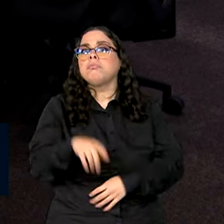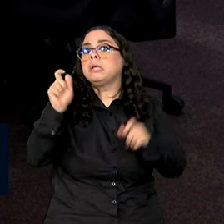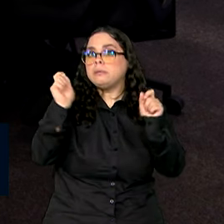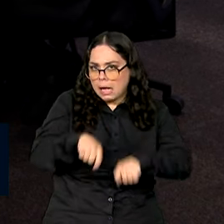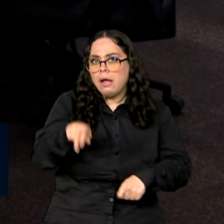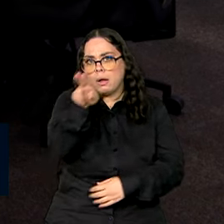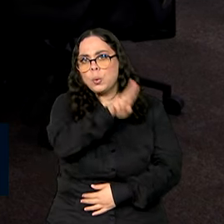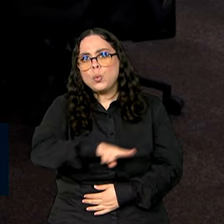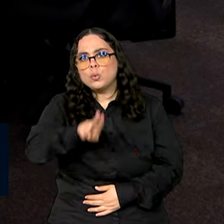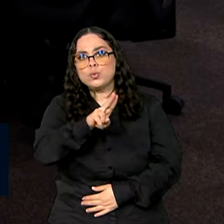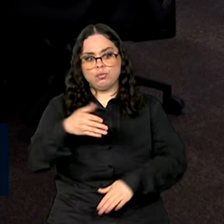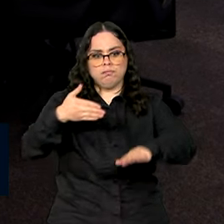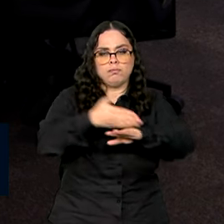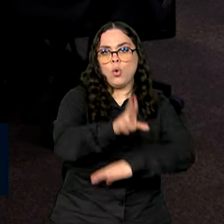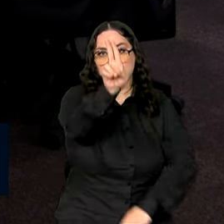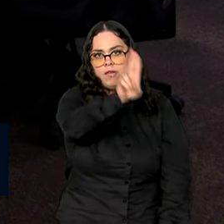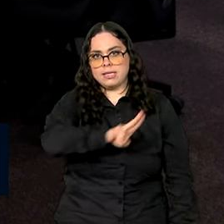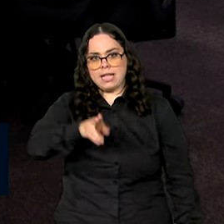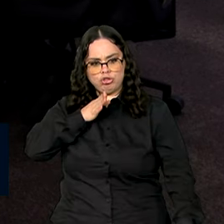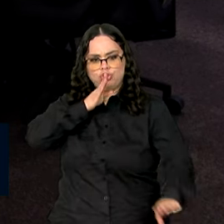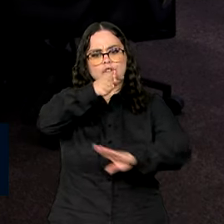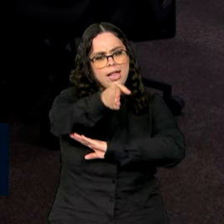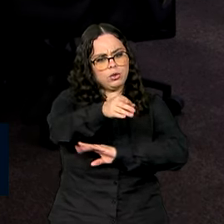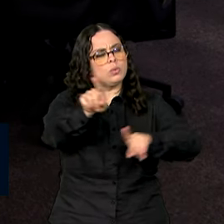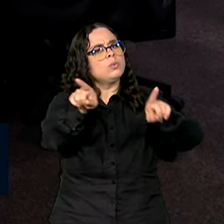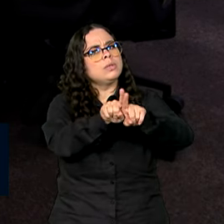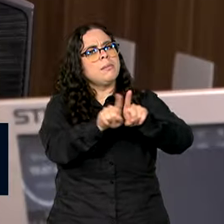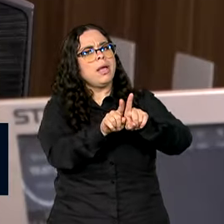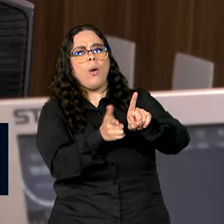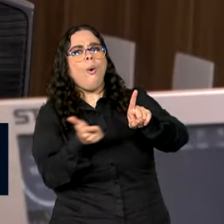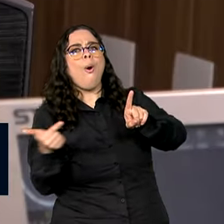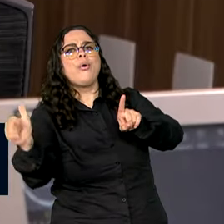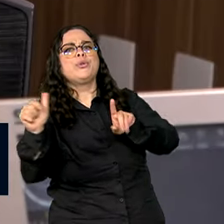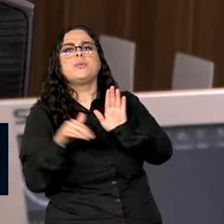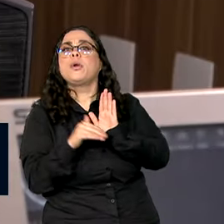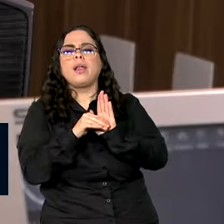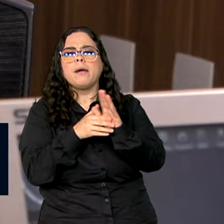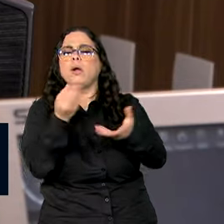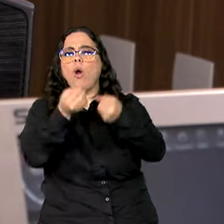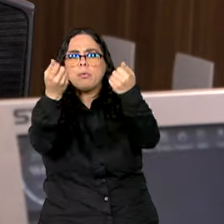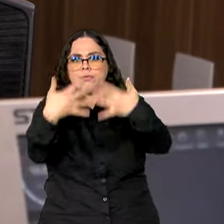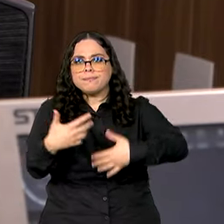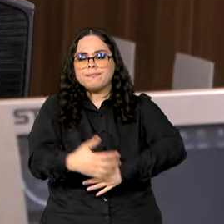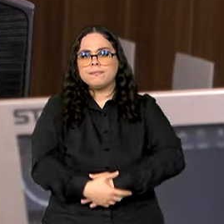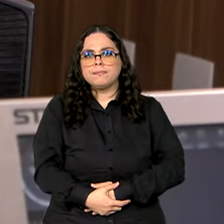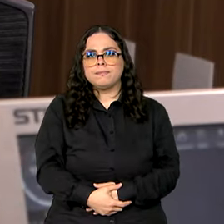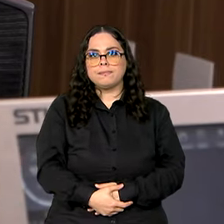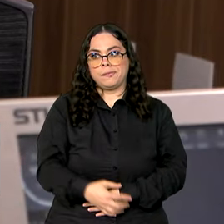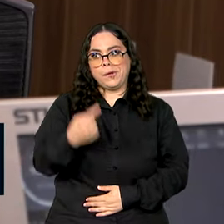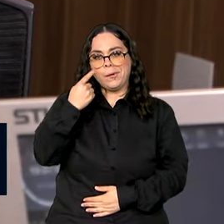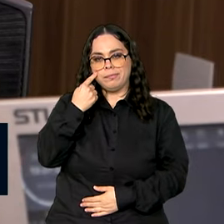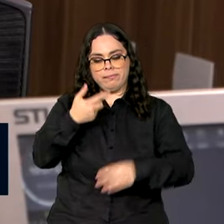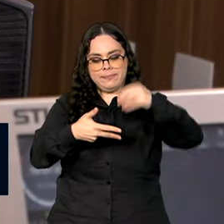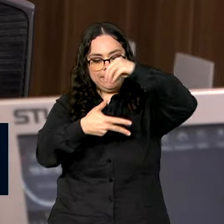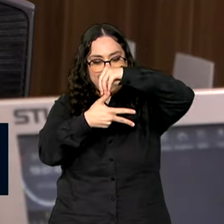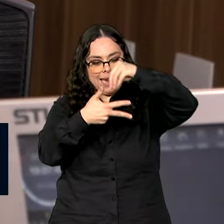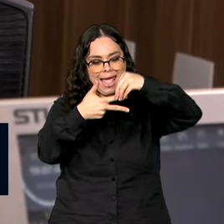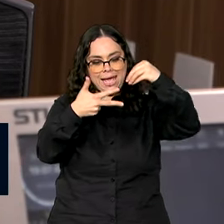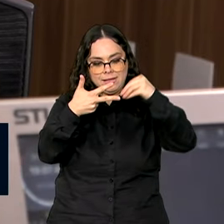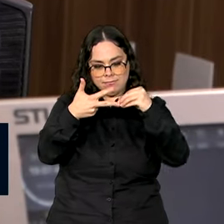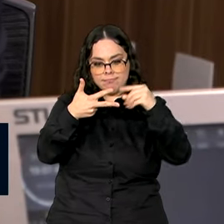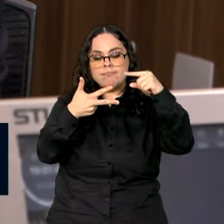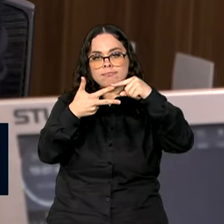usada para entrar diretamente no na universidade mas também para outros programas como é que funciona isso olha o Enem ele